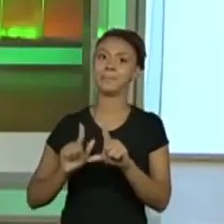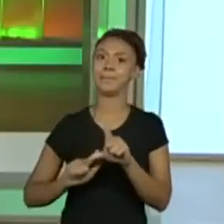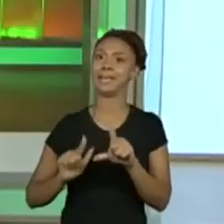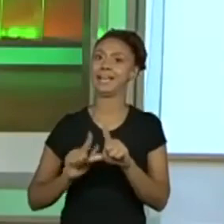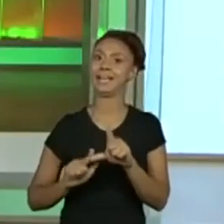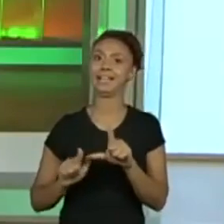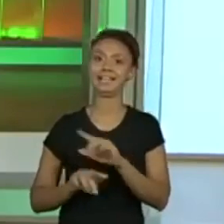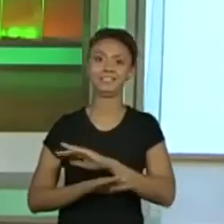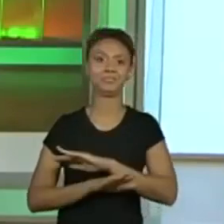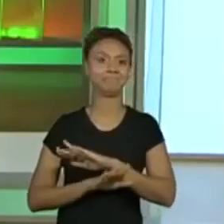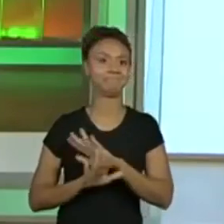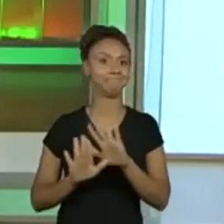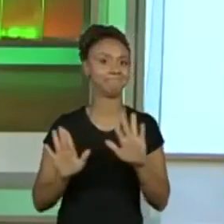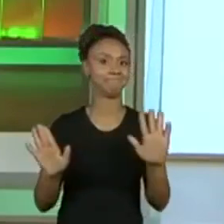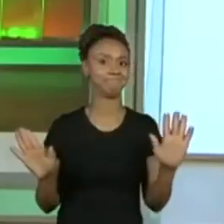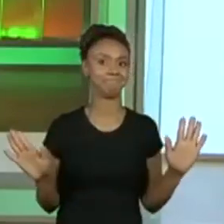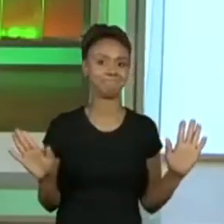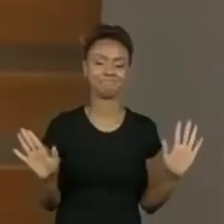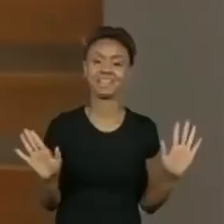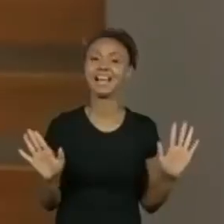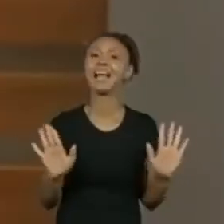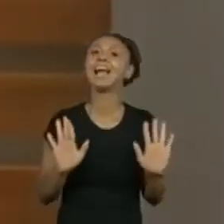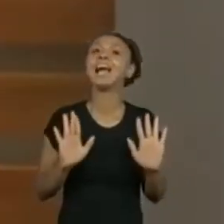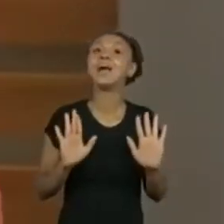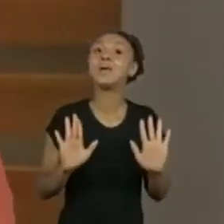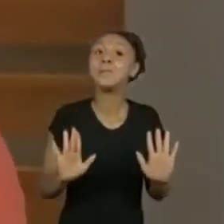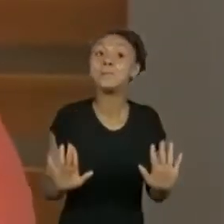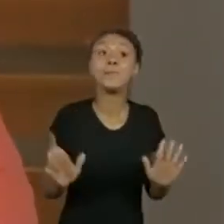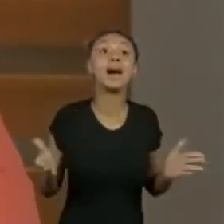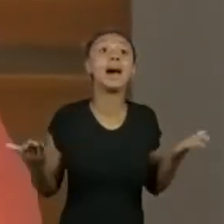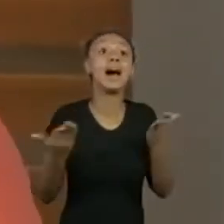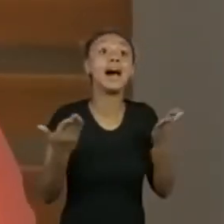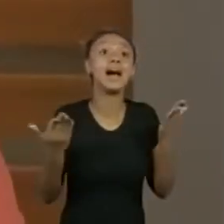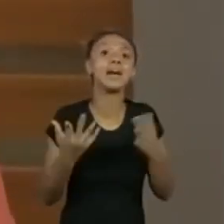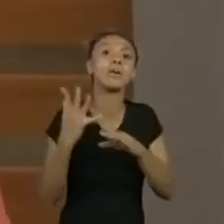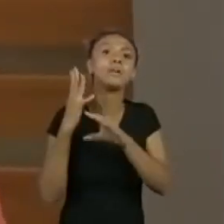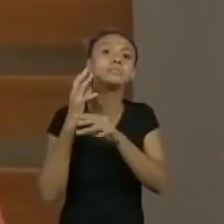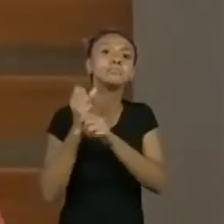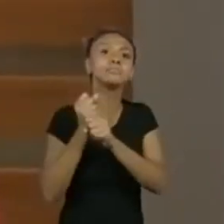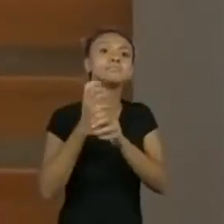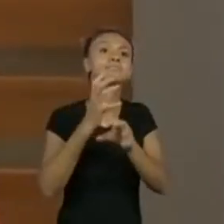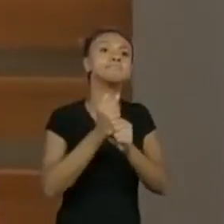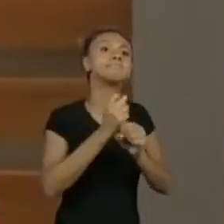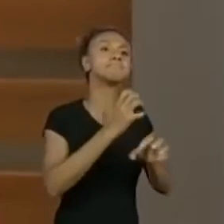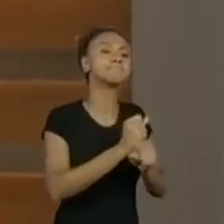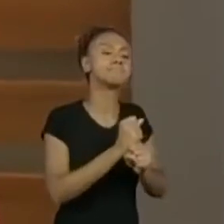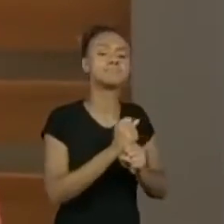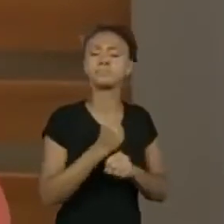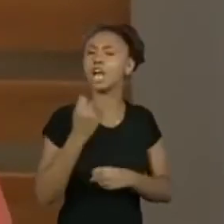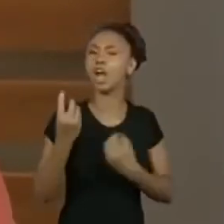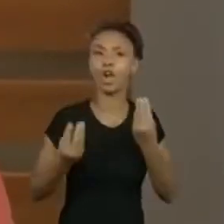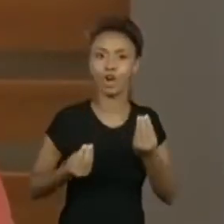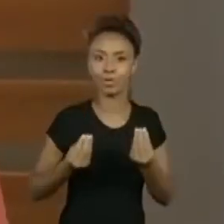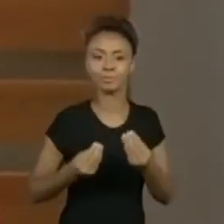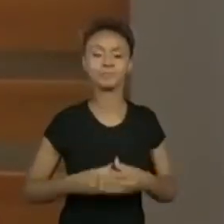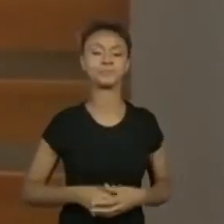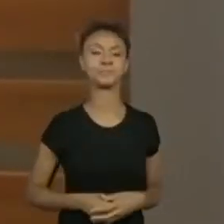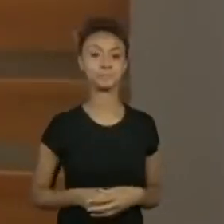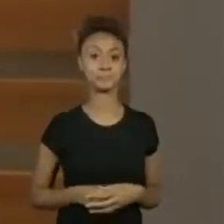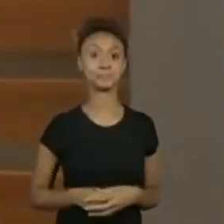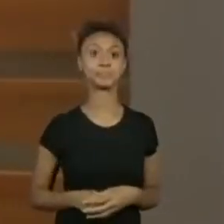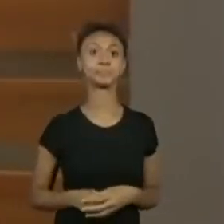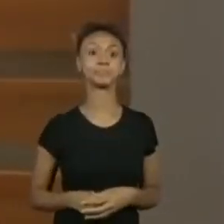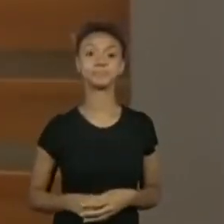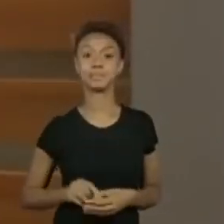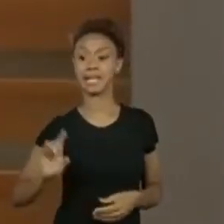Nossa, embora. Nossa, não consegui. Agora nós vamos contar os pontos. Como se conta os pontos?